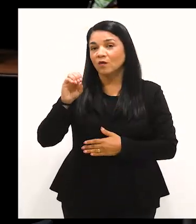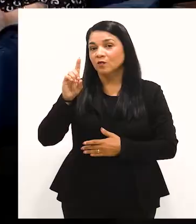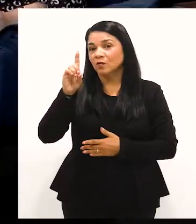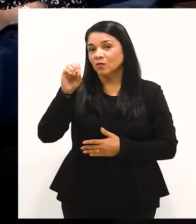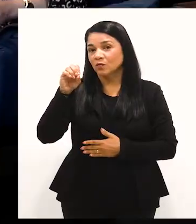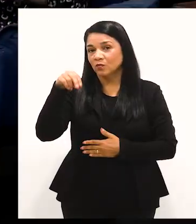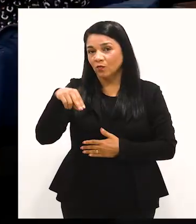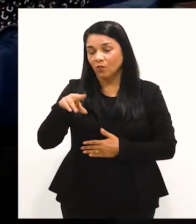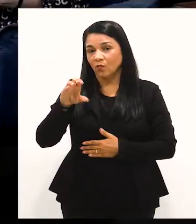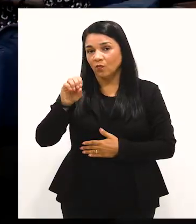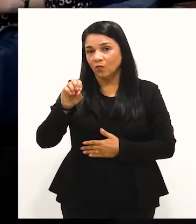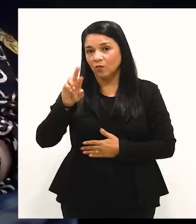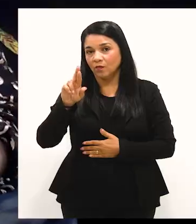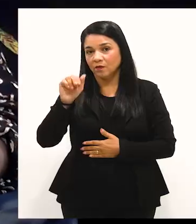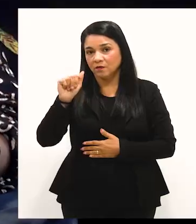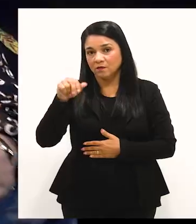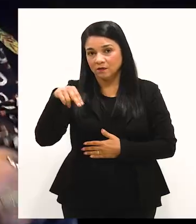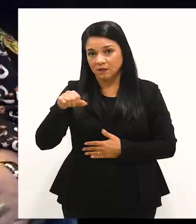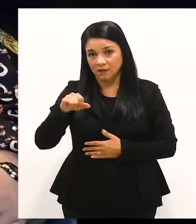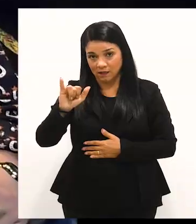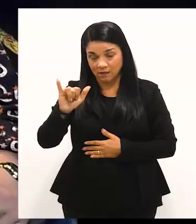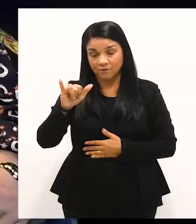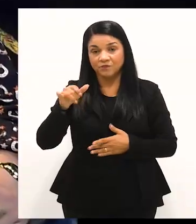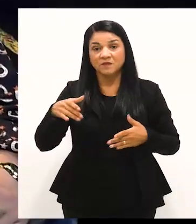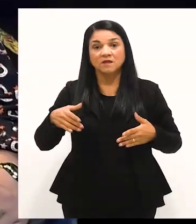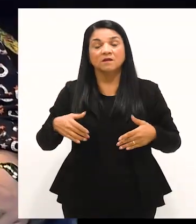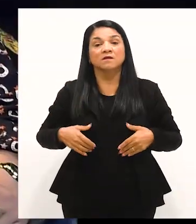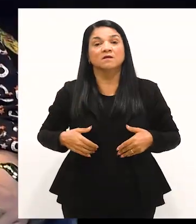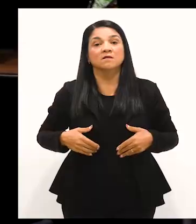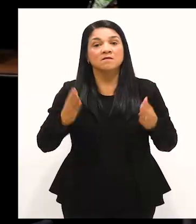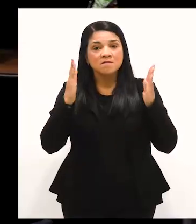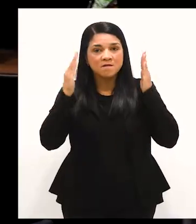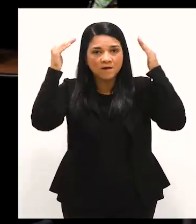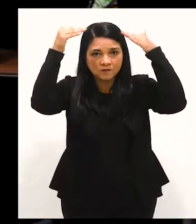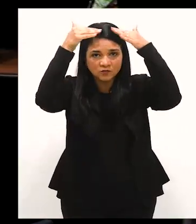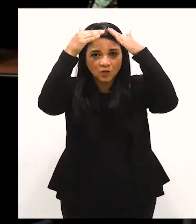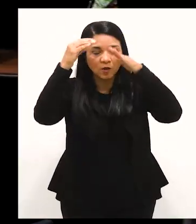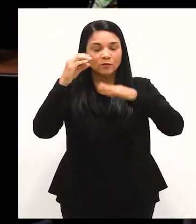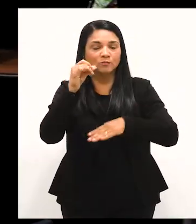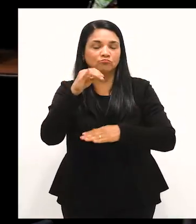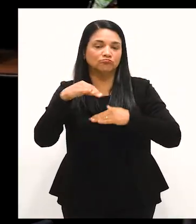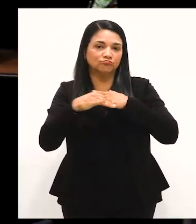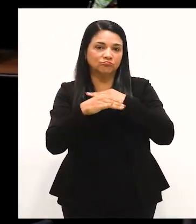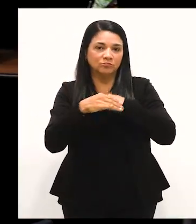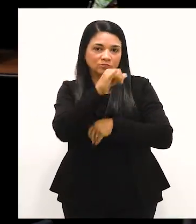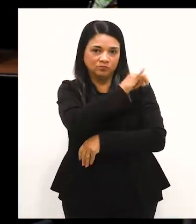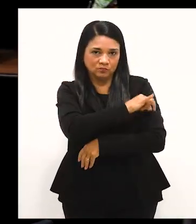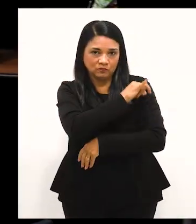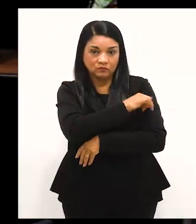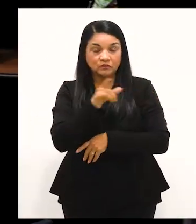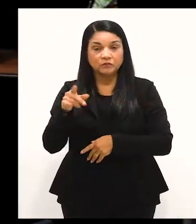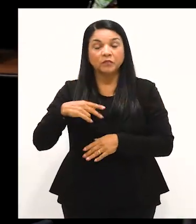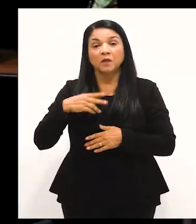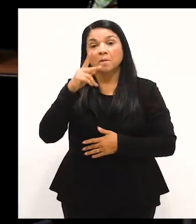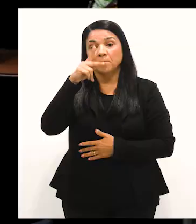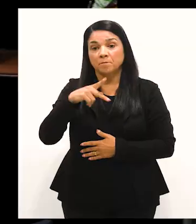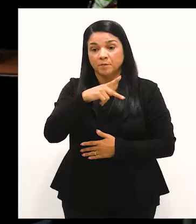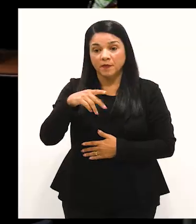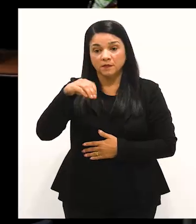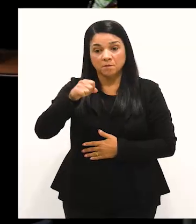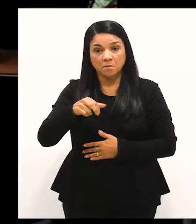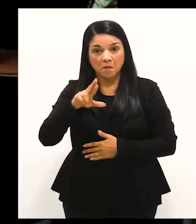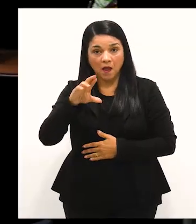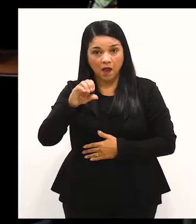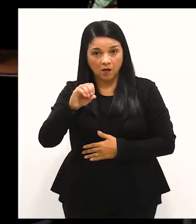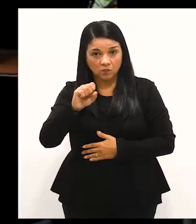João Tempesta, cardeal do Rio de Janeiro. Sim. O padre Marcos, do Rio das Pedras,